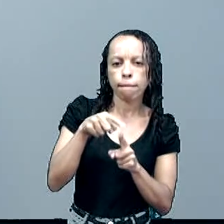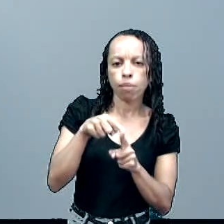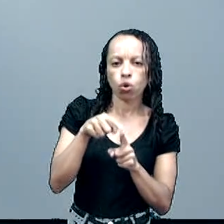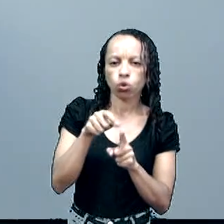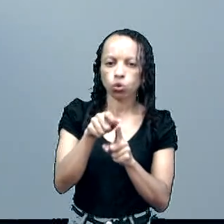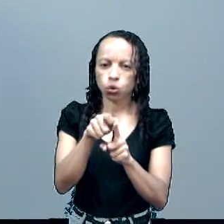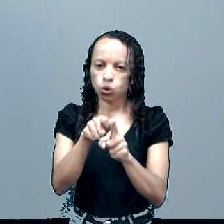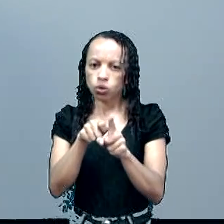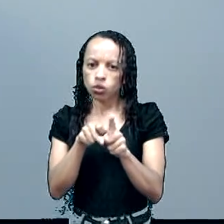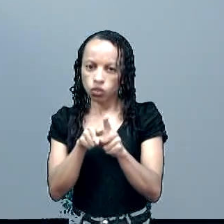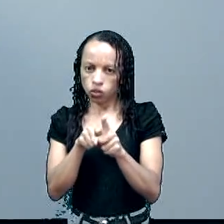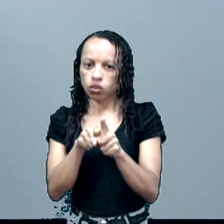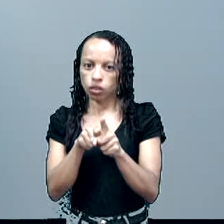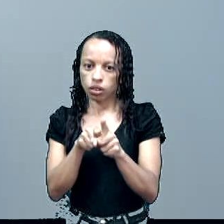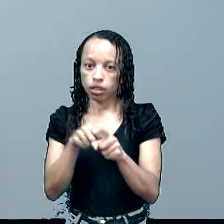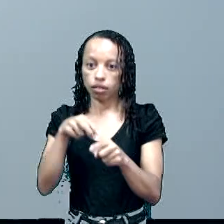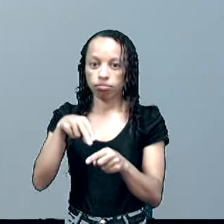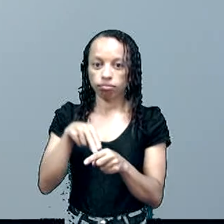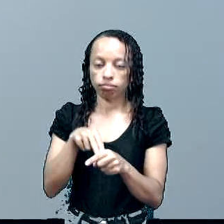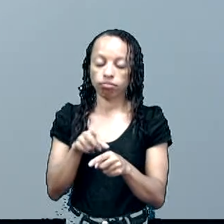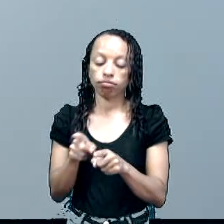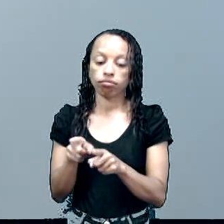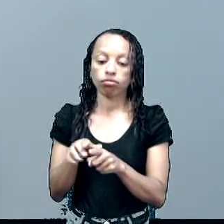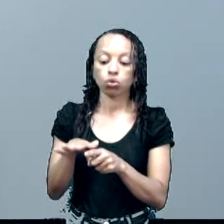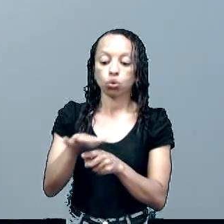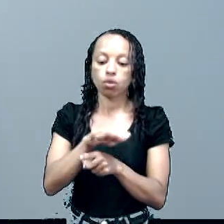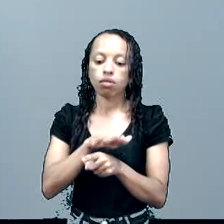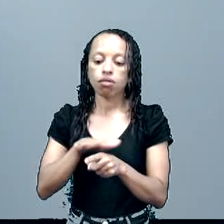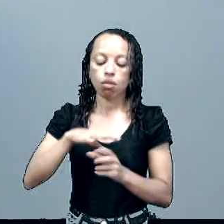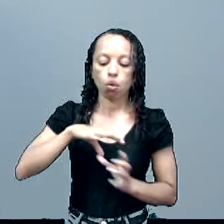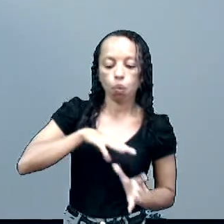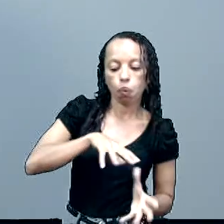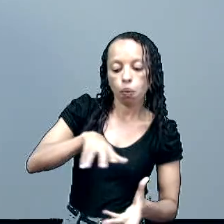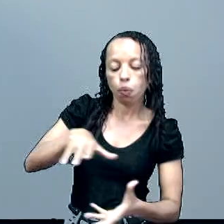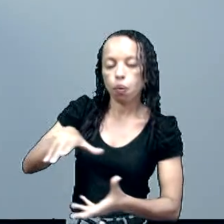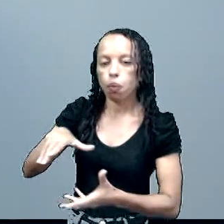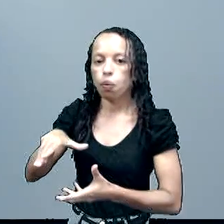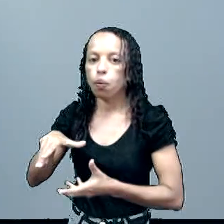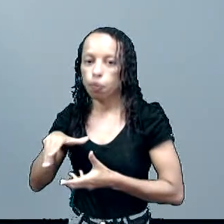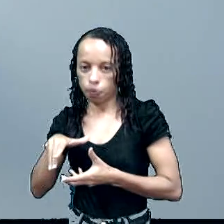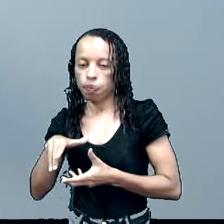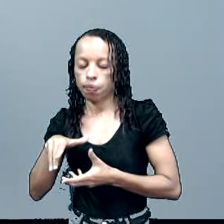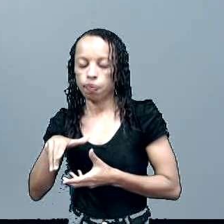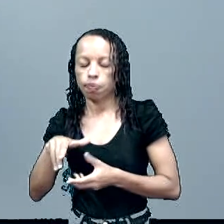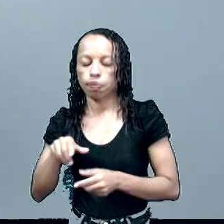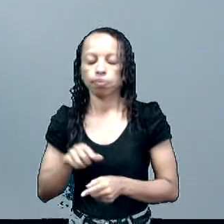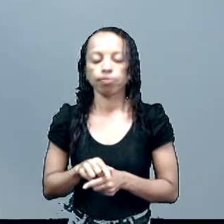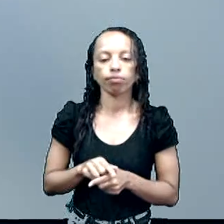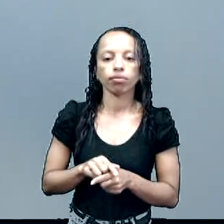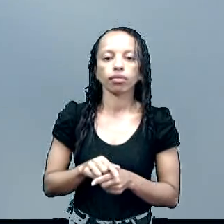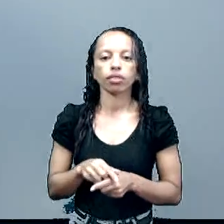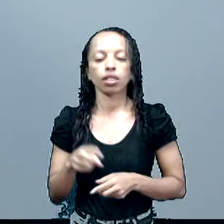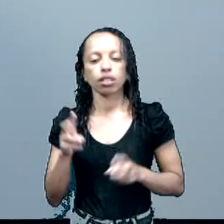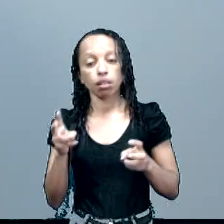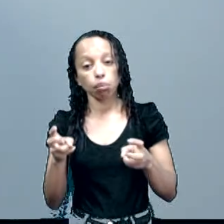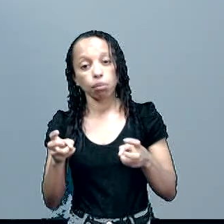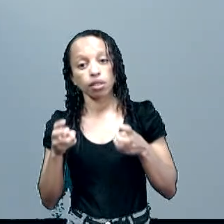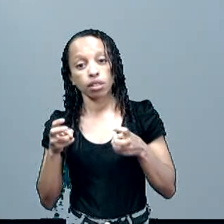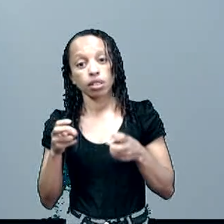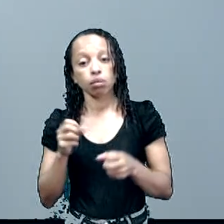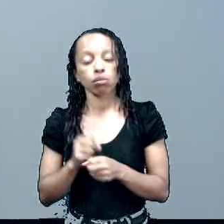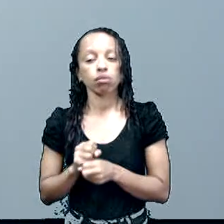aponta sempre para o polo norte magnético do planeta E aí é interessante perceber que durante muito tempo